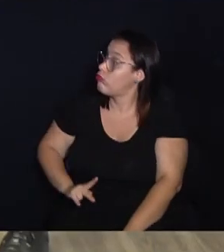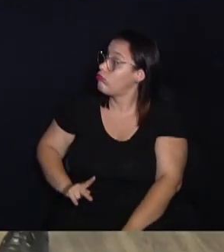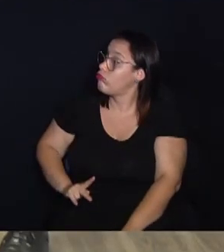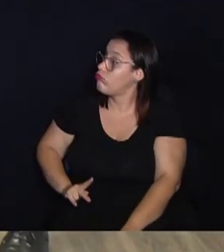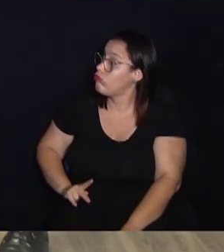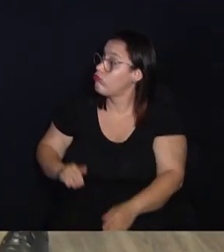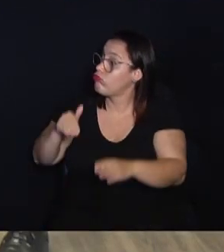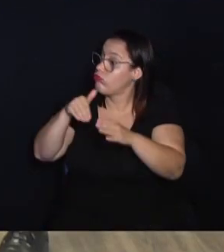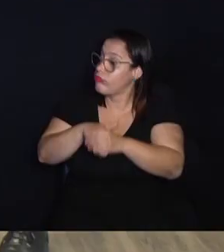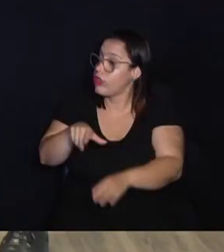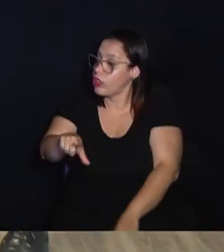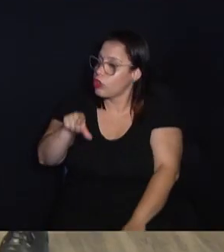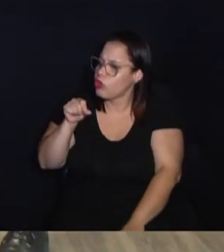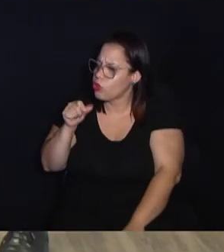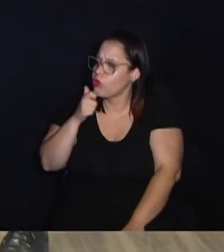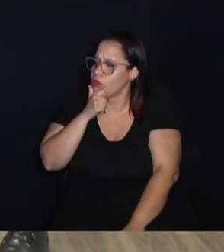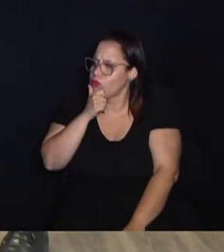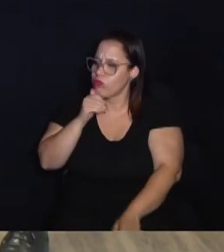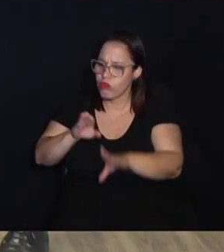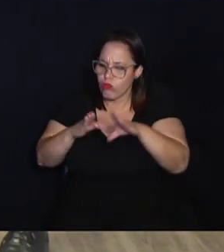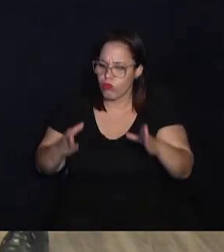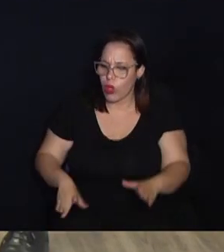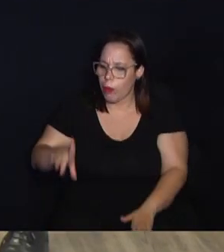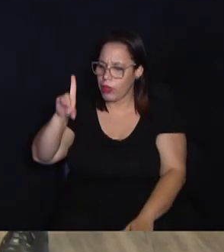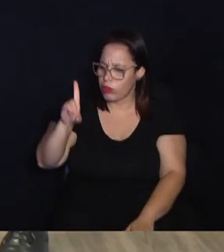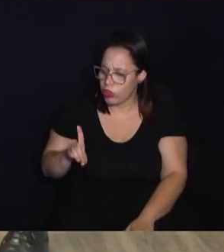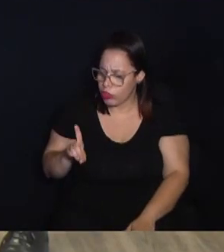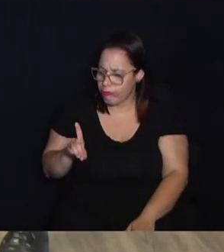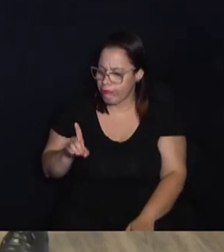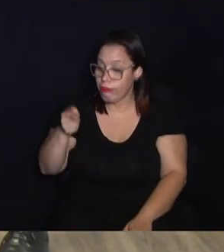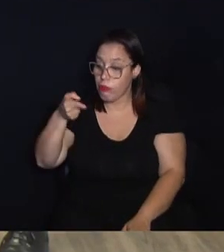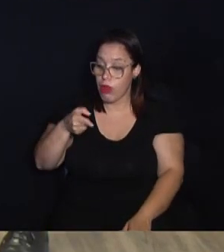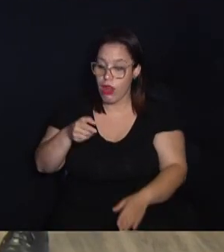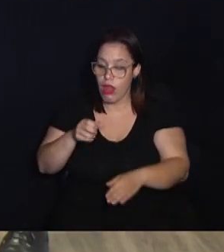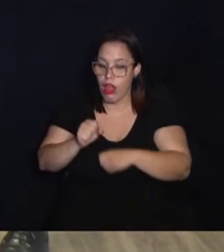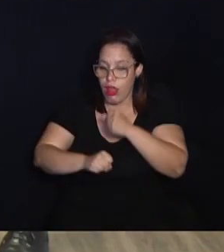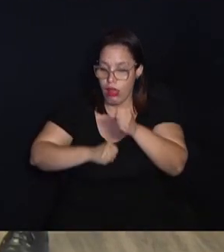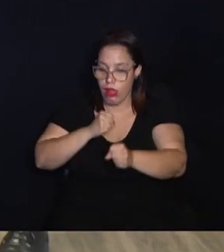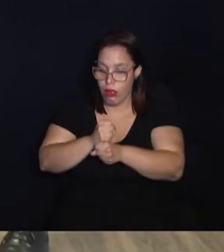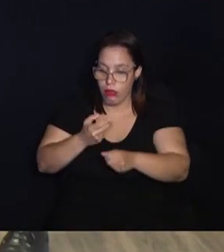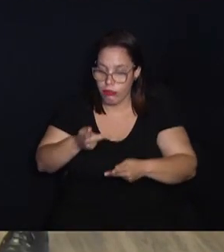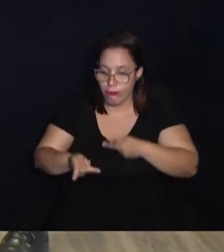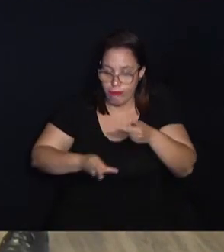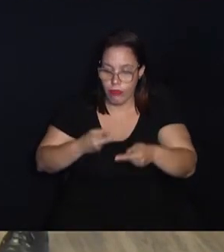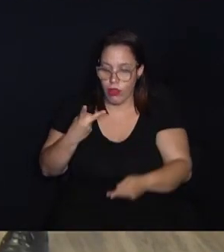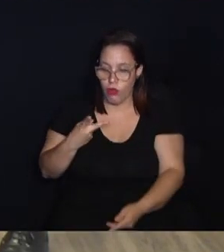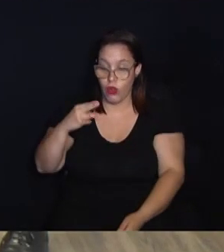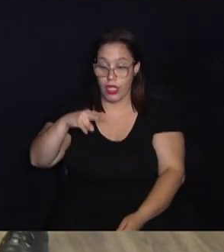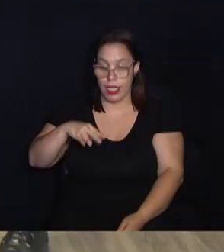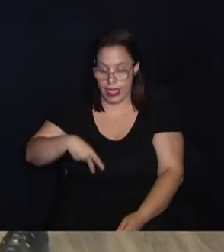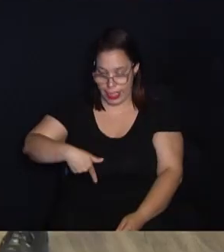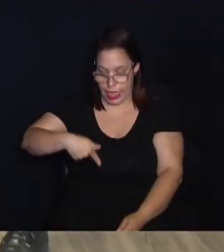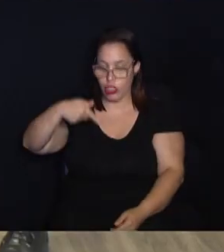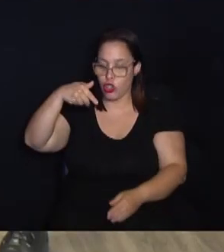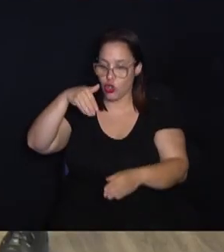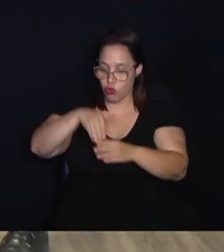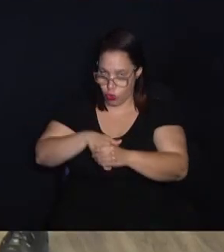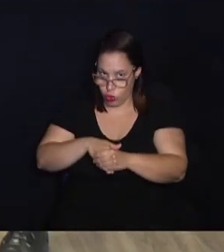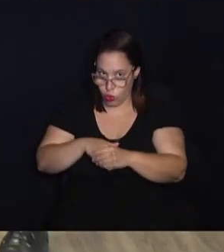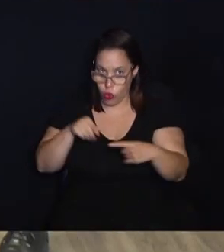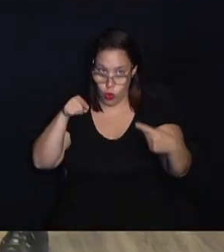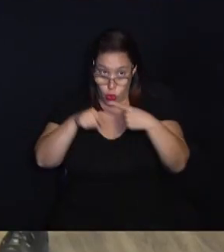para a escolha que teve da mesa diretora da Câmara para este biênio, o senhor recebeu 27 votos contra